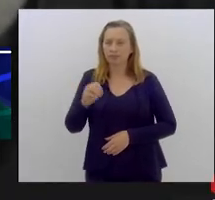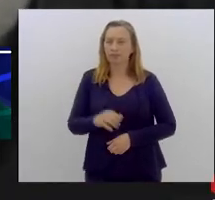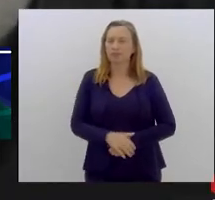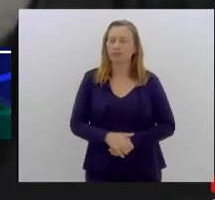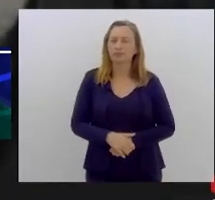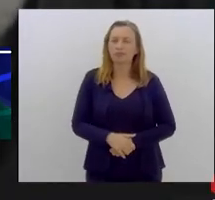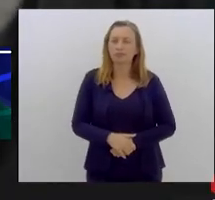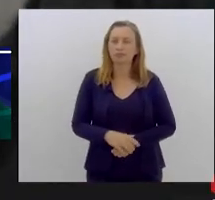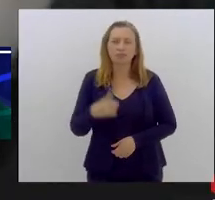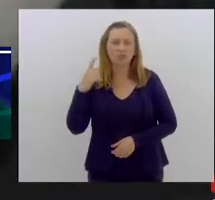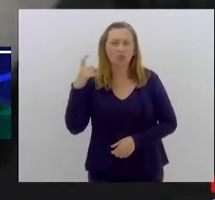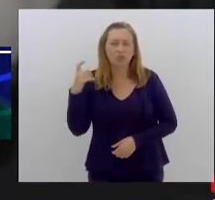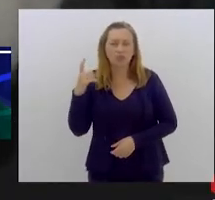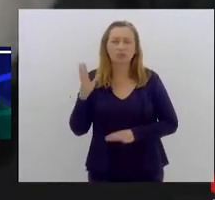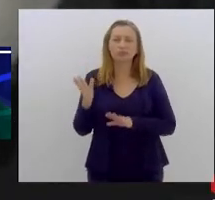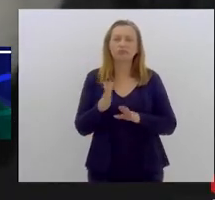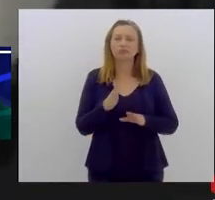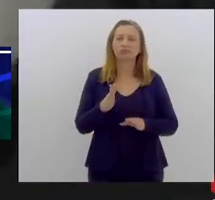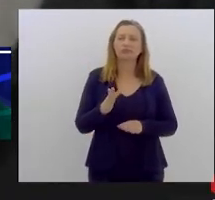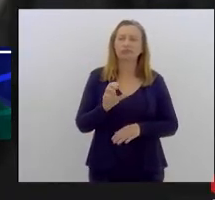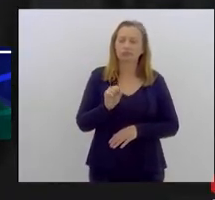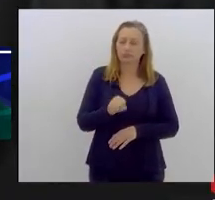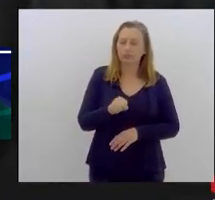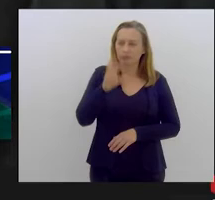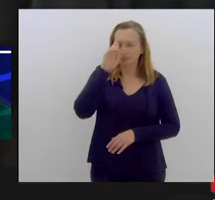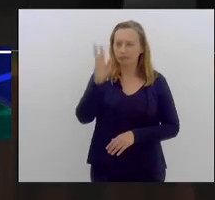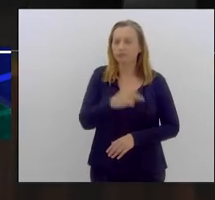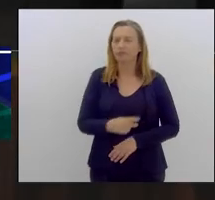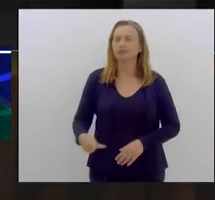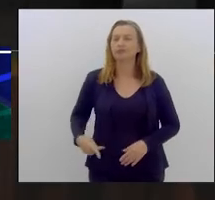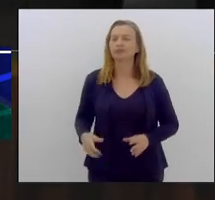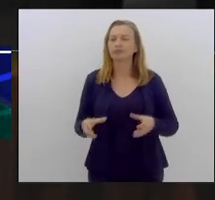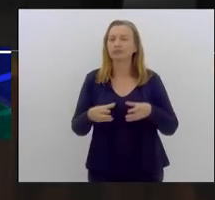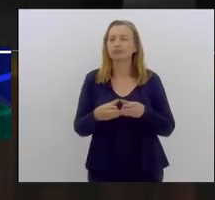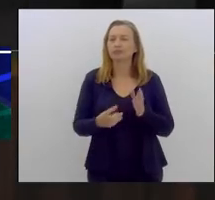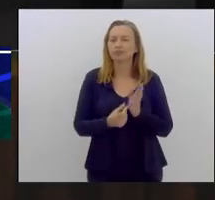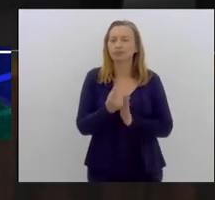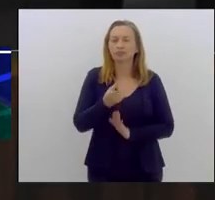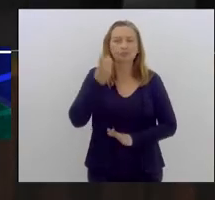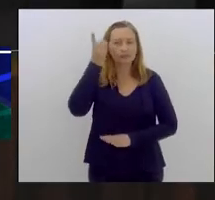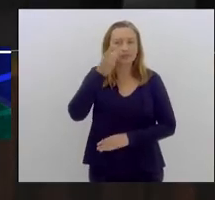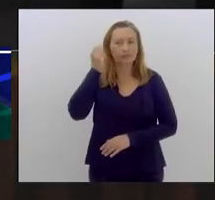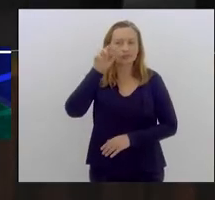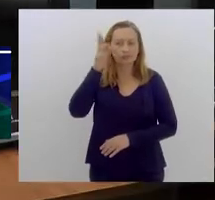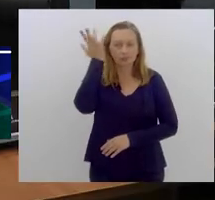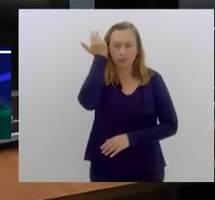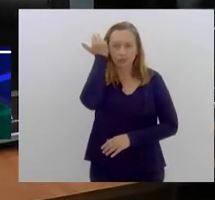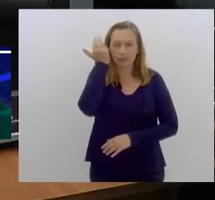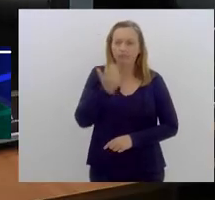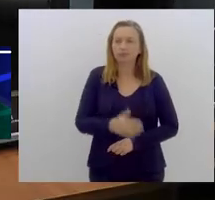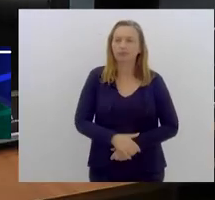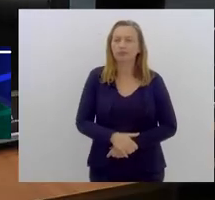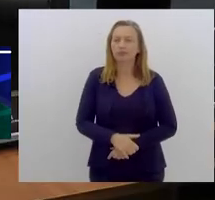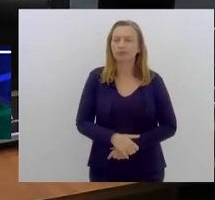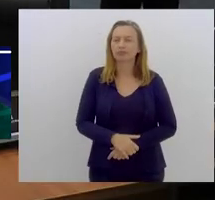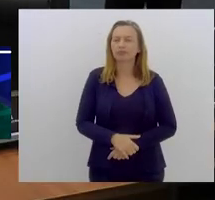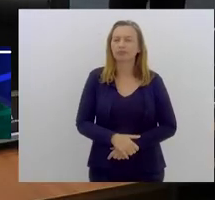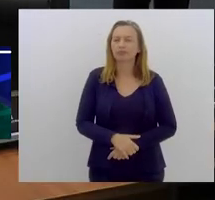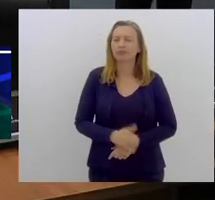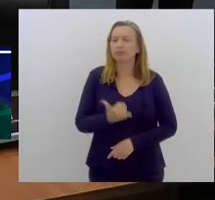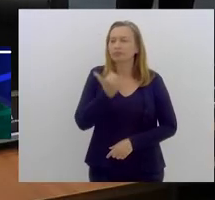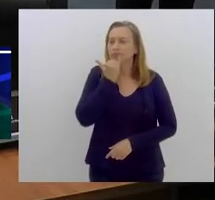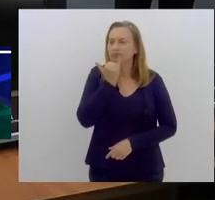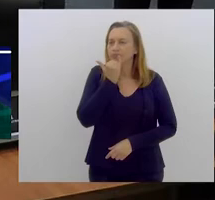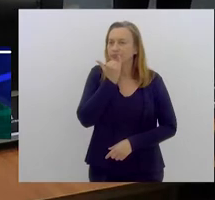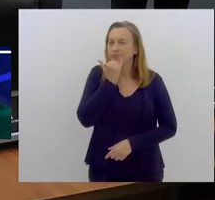Está fechado aí. Parecia favorável. Pela Comissão de Orçamento, deputado Eliomar. Ah, perdão,